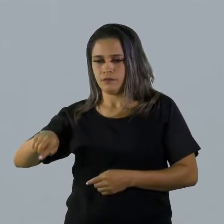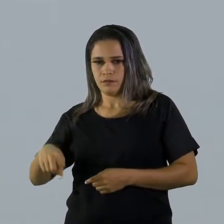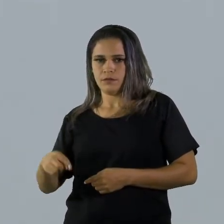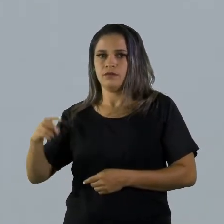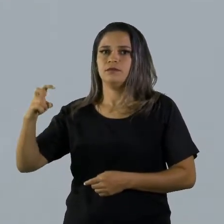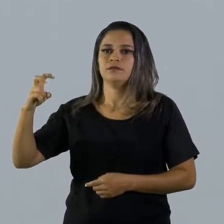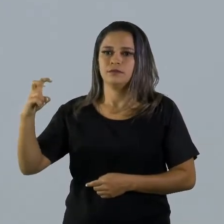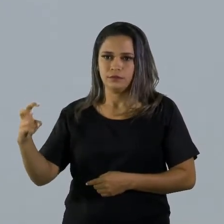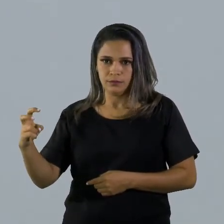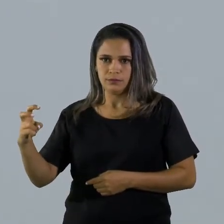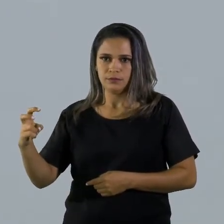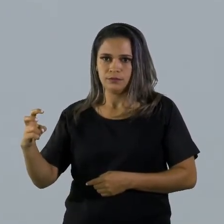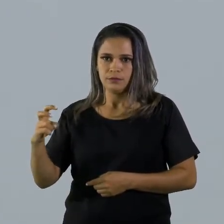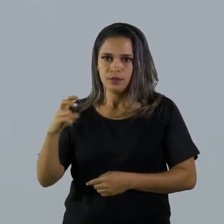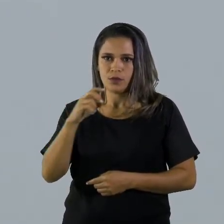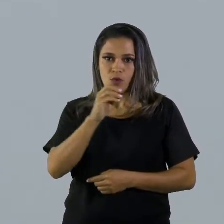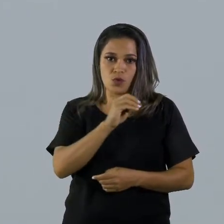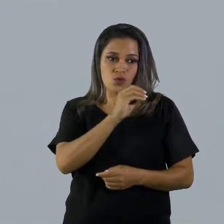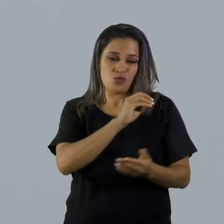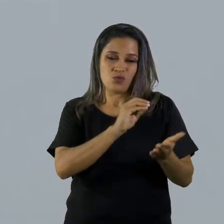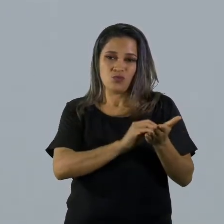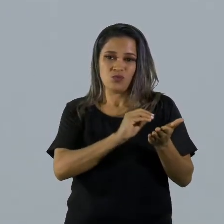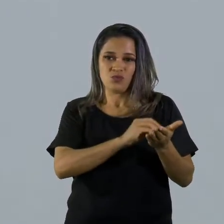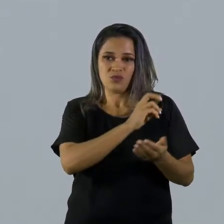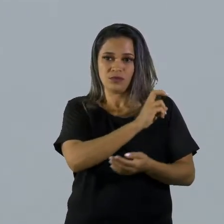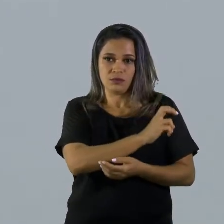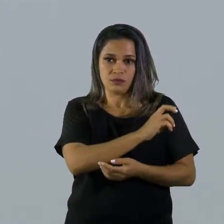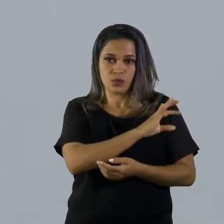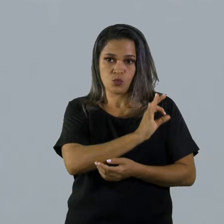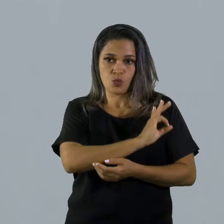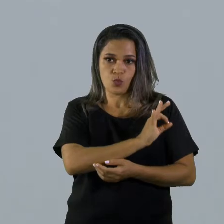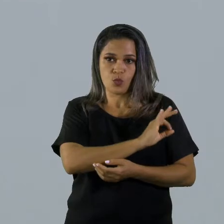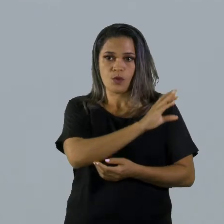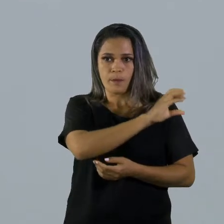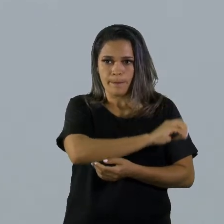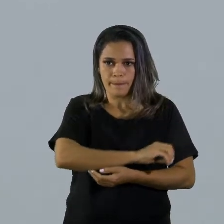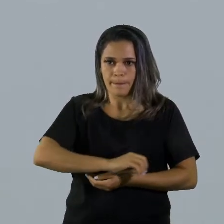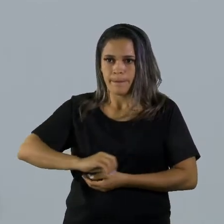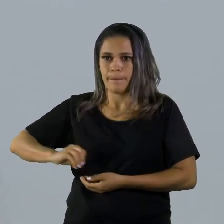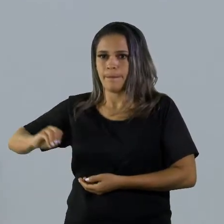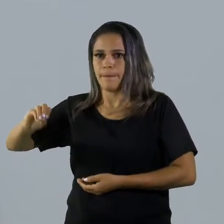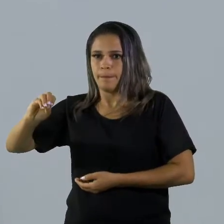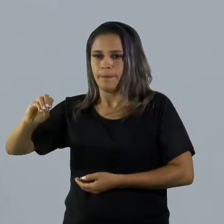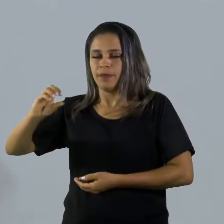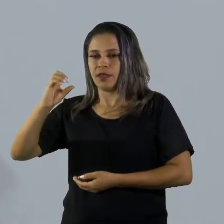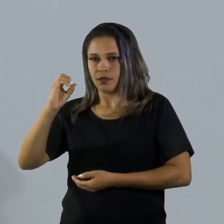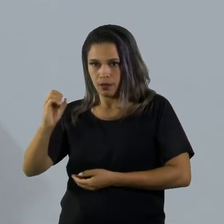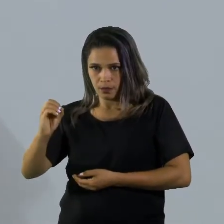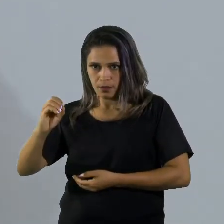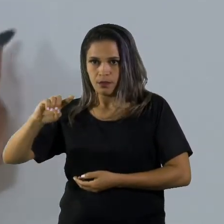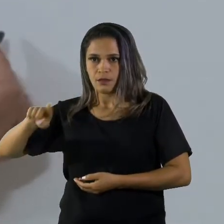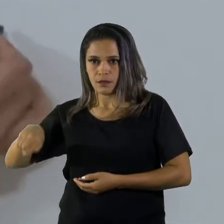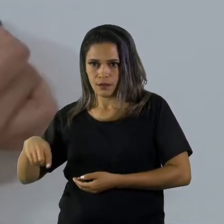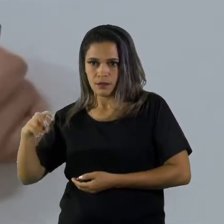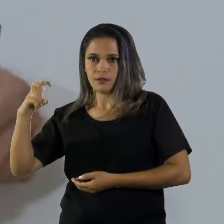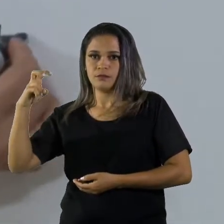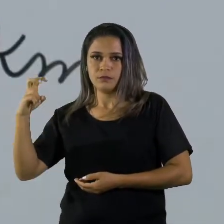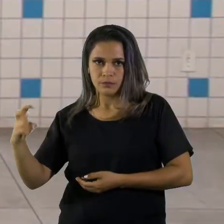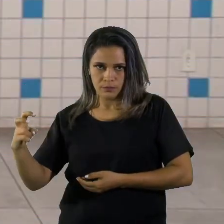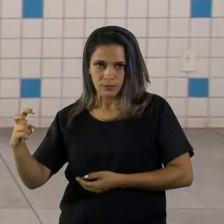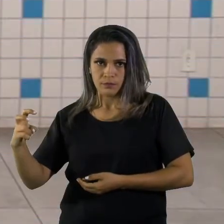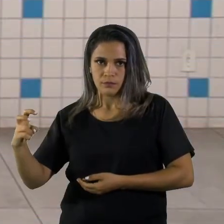0,5. Eu coloquei esse zero que faltou eu cortar aqui na frente dele, ok? Ficou